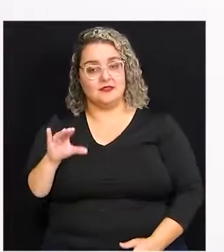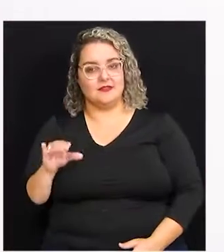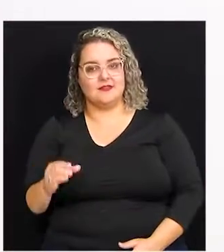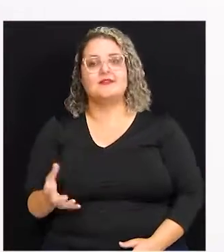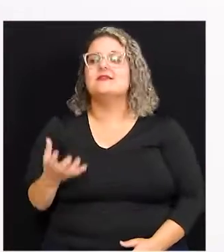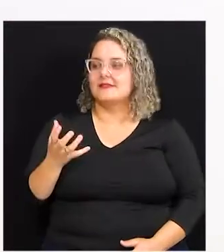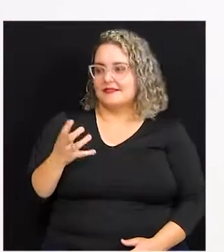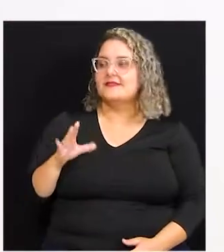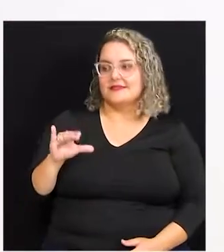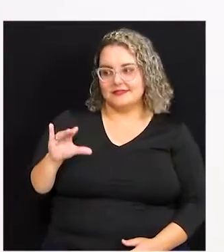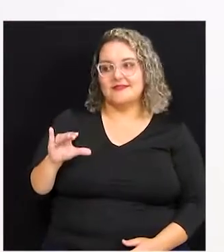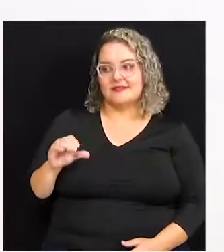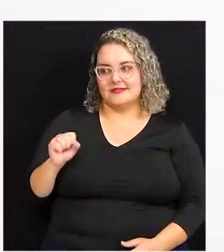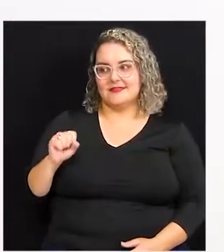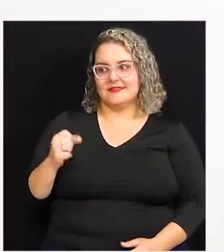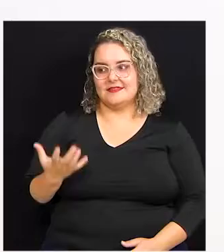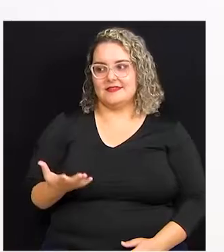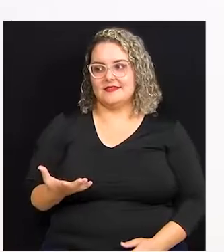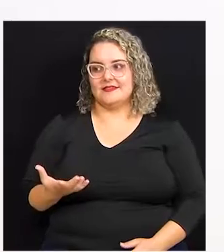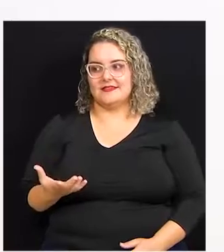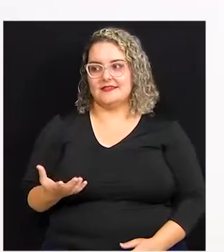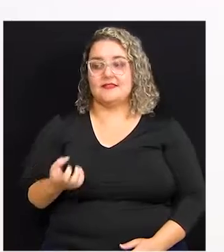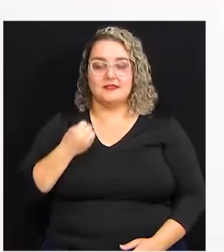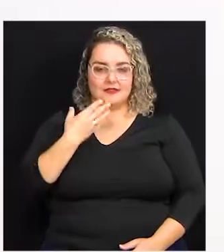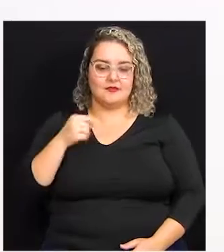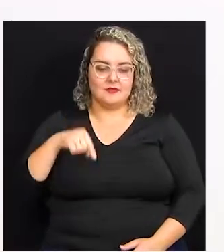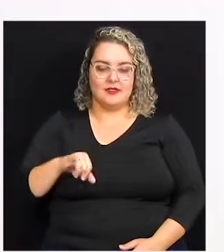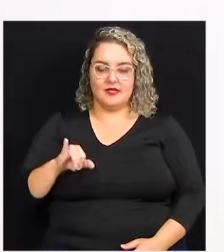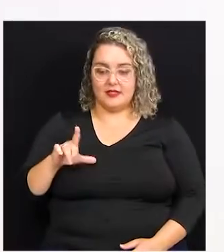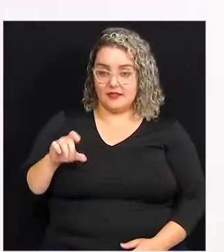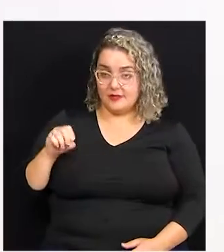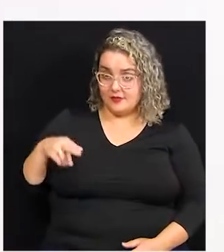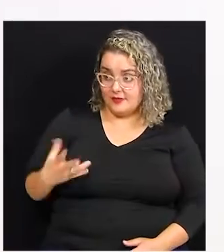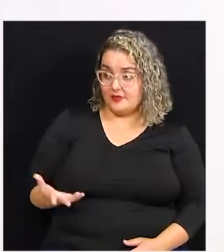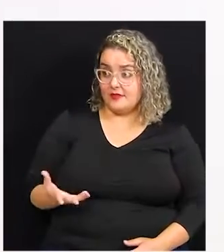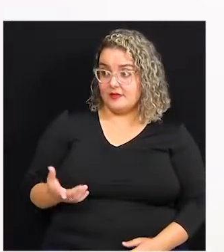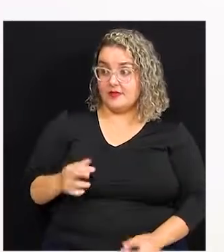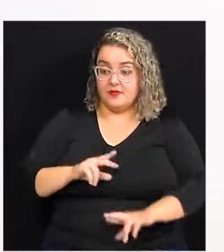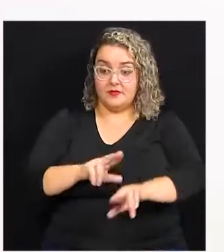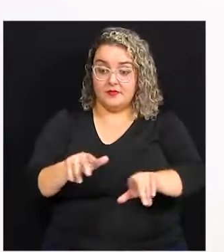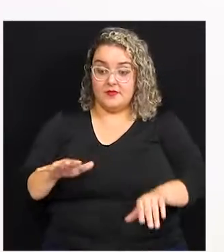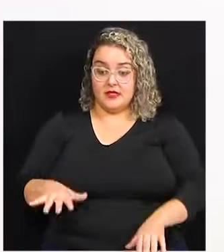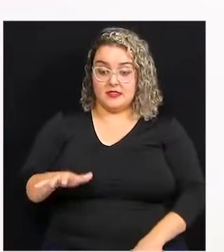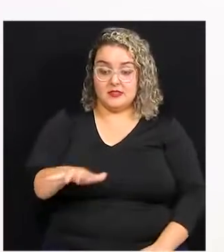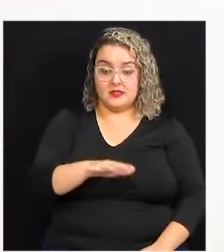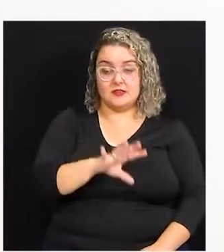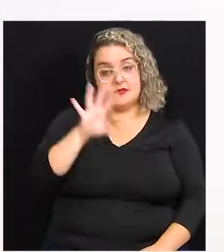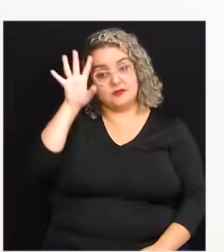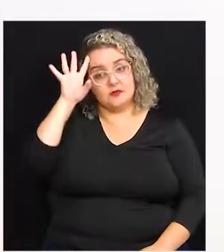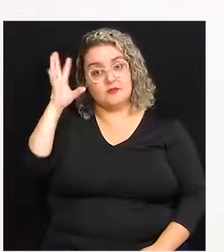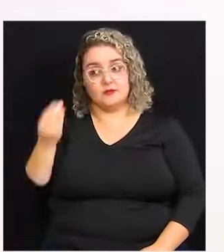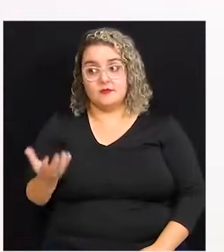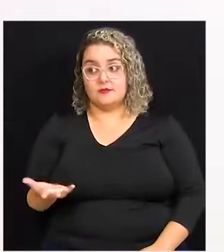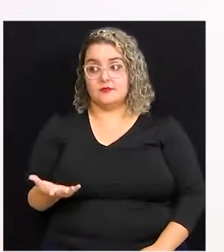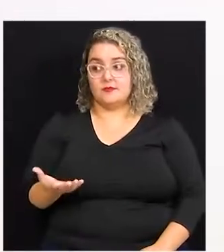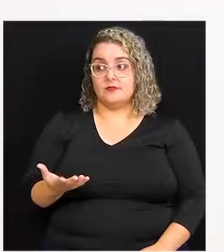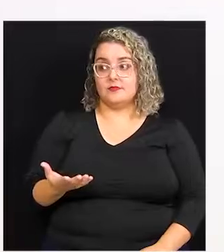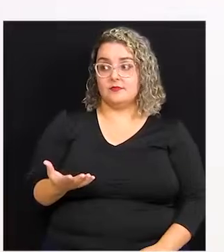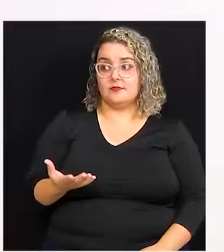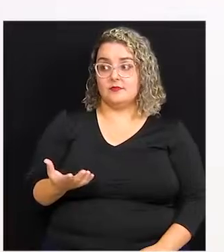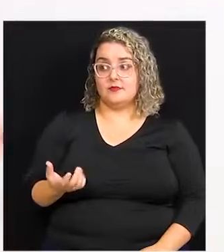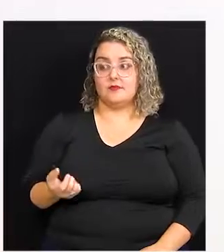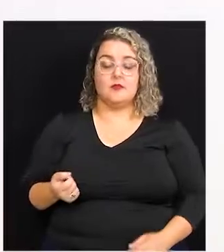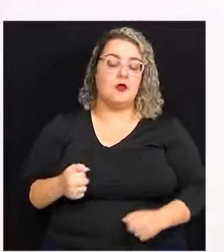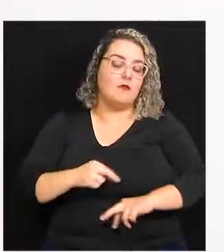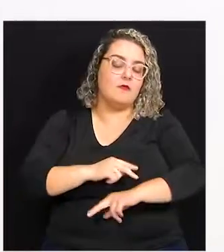então? Quero ser, assim, uma cientista, assim. Mas é muito bom aqui na Ilum, porque a gente tem coisas de diversas áreas do conhecimento. Então, acaba que fica